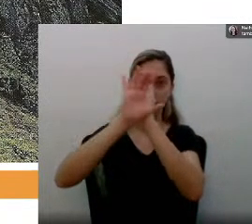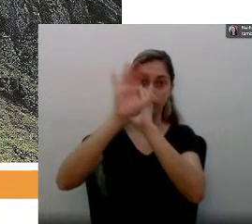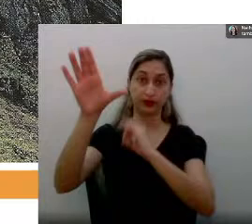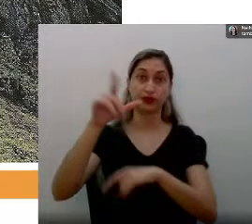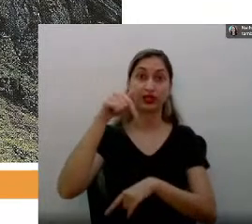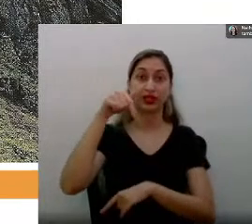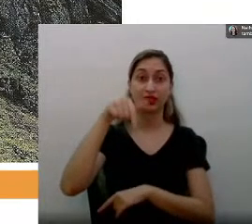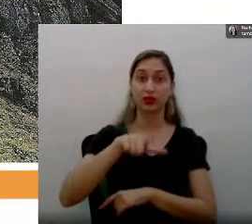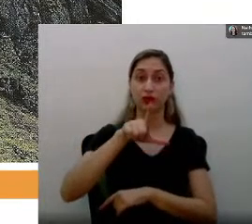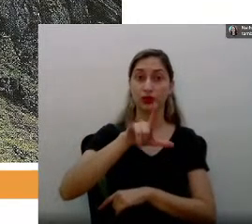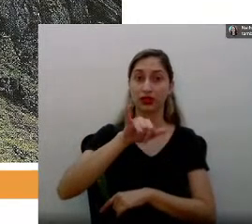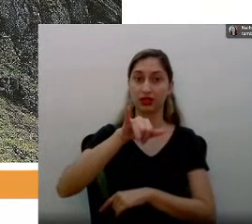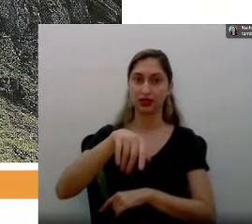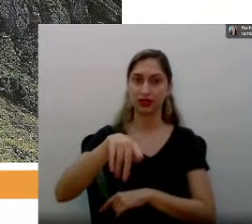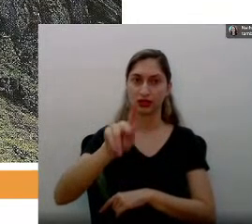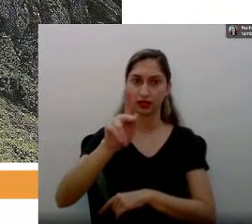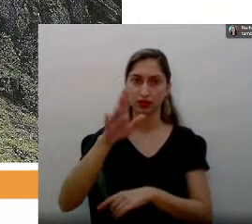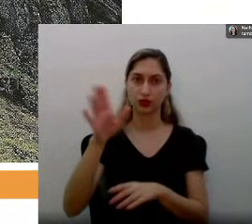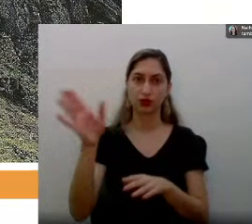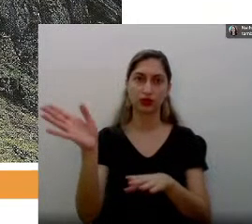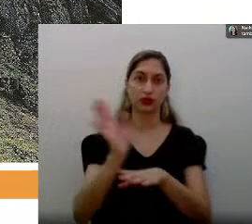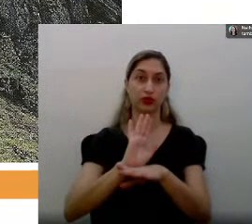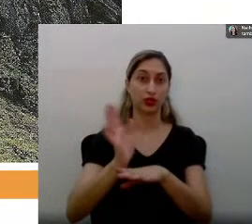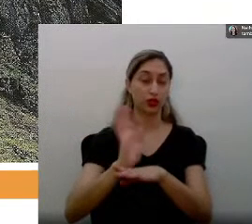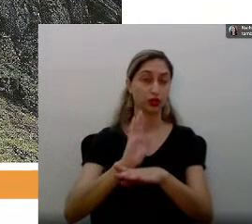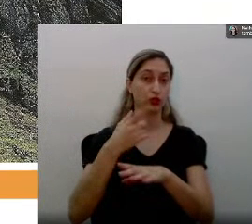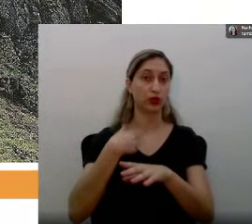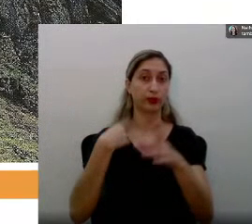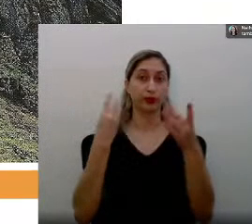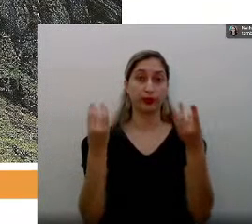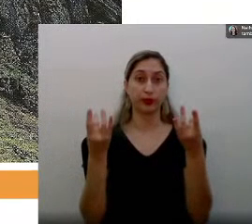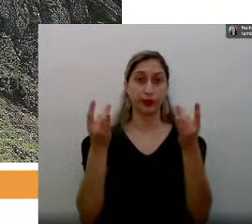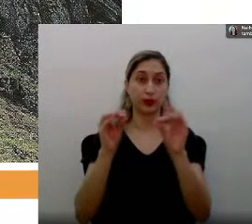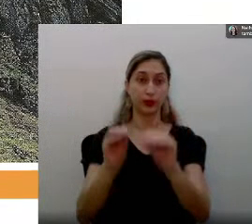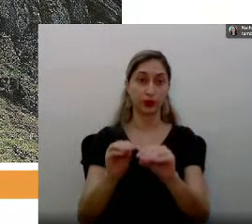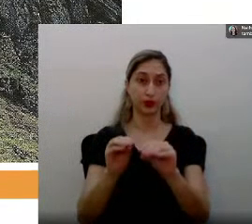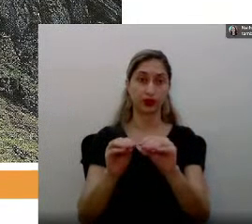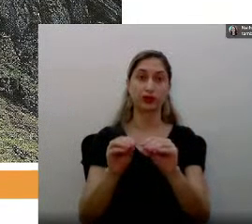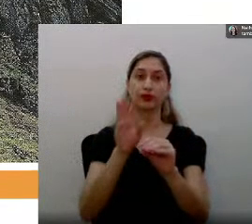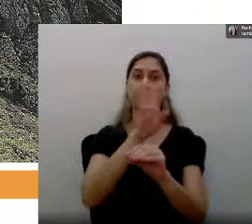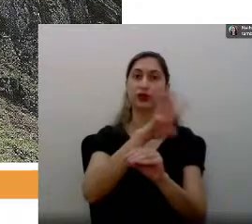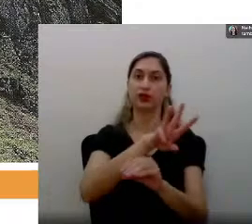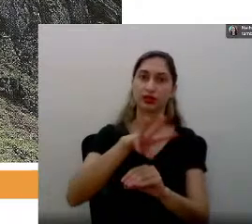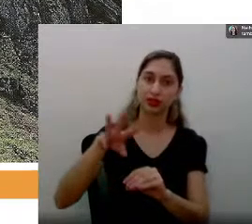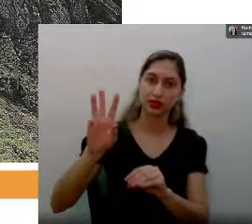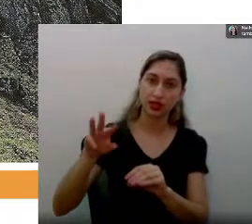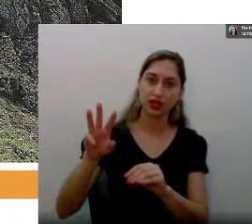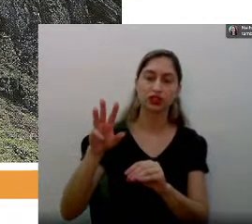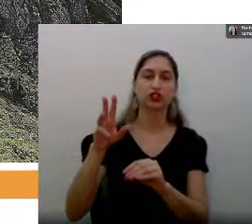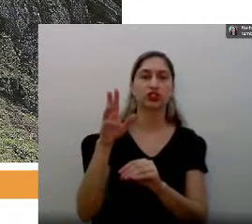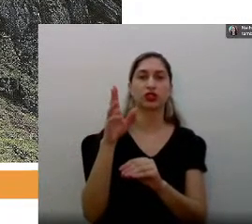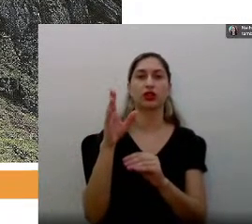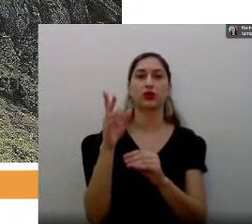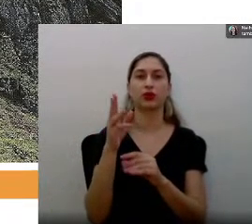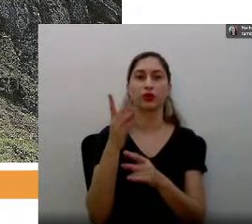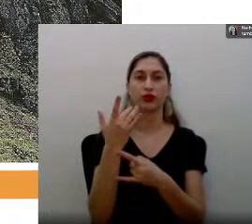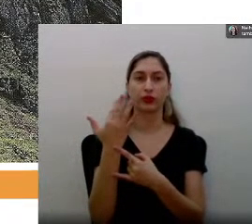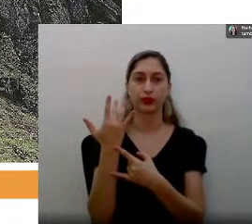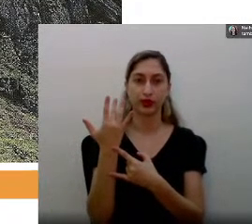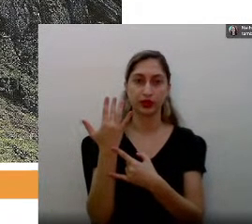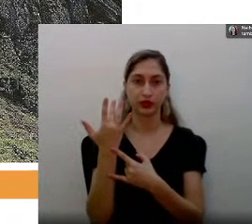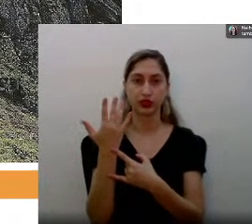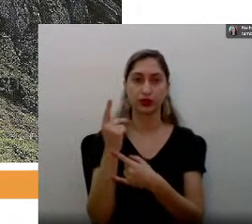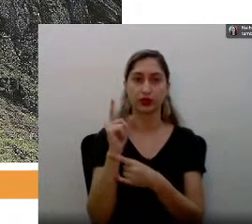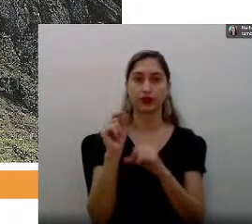aqui do descrição aqui do vídeo eu coloquei um link do site lá do Observatório da UFMG net Aonde